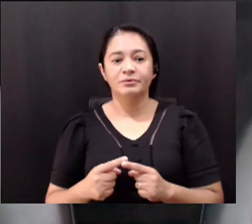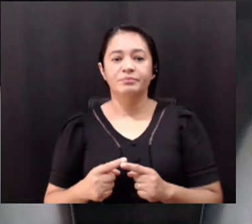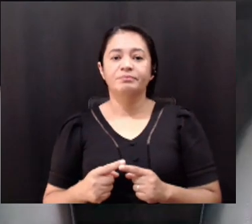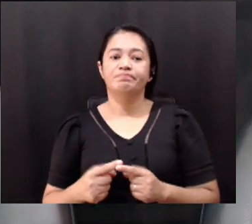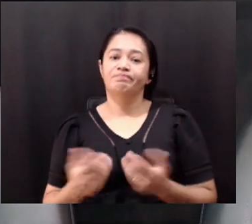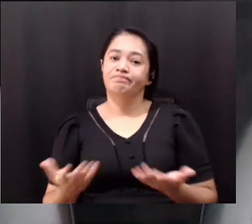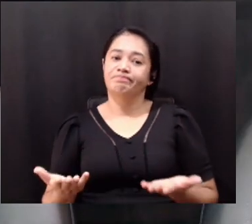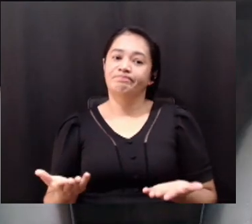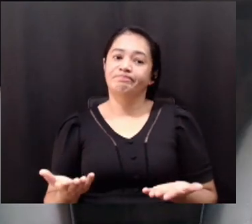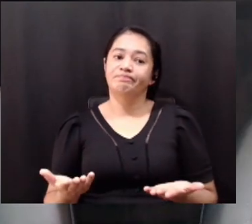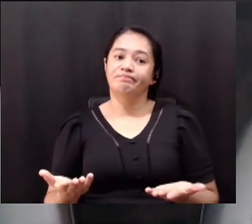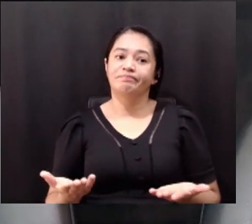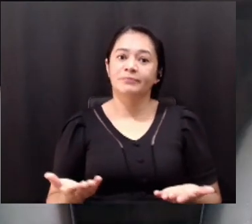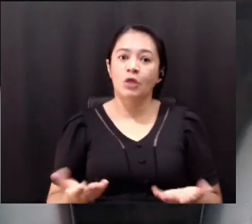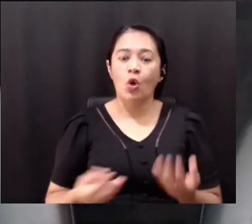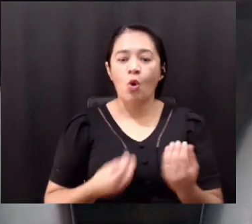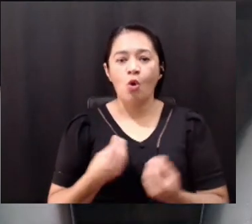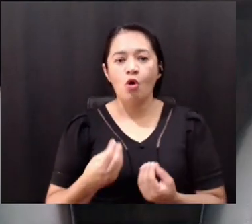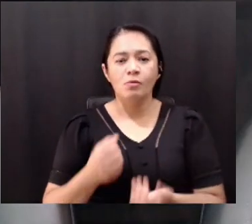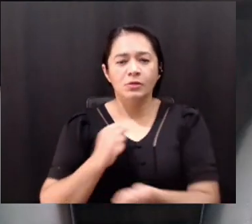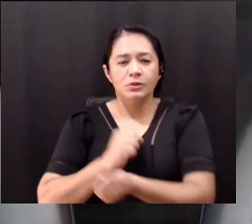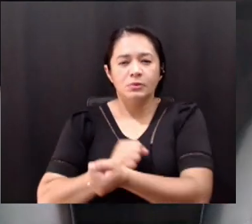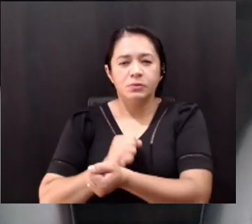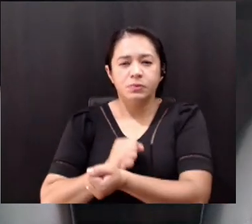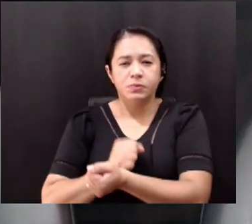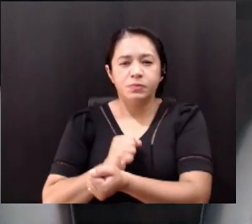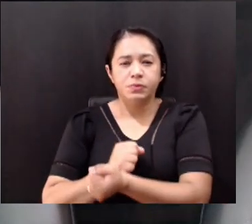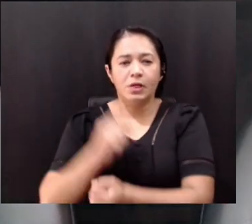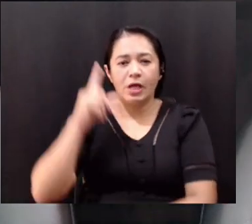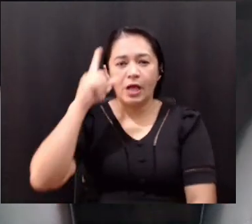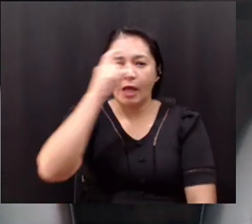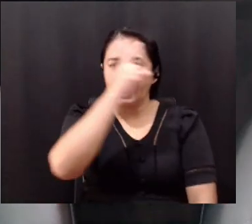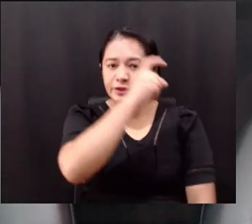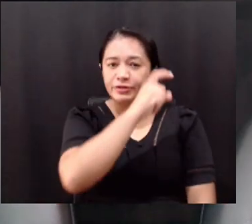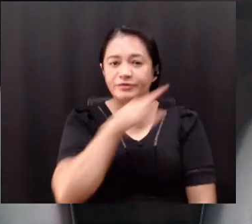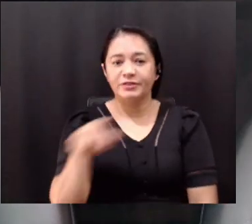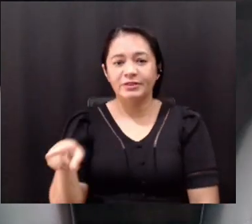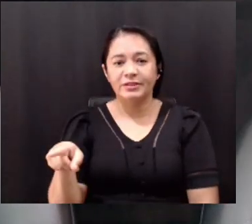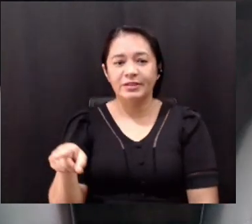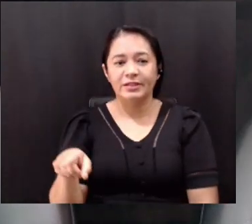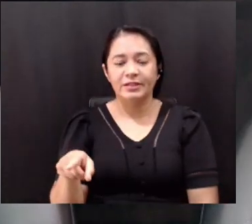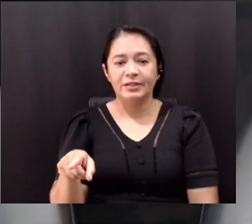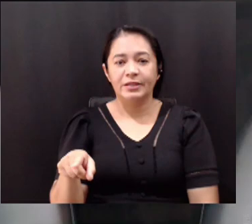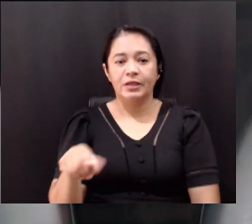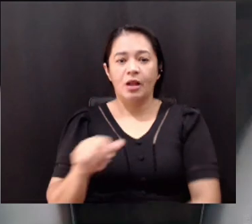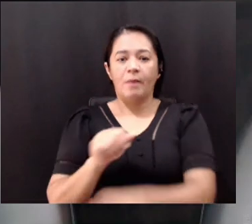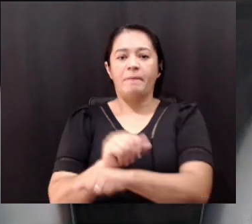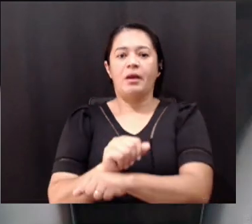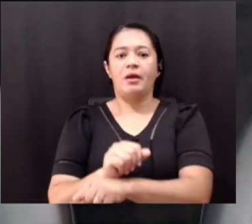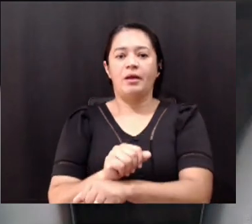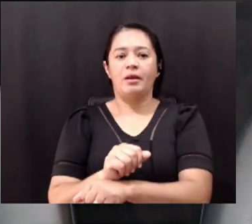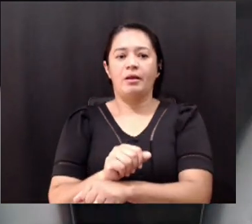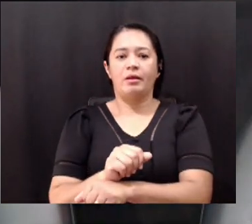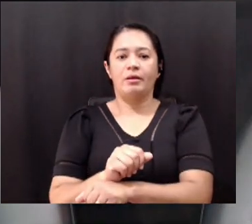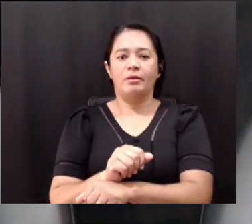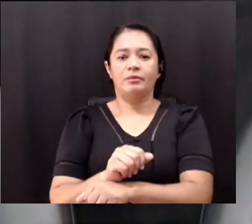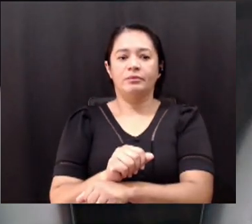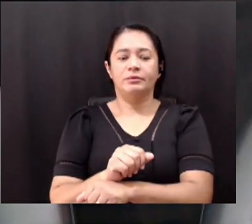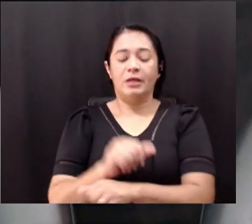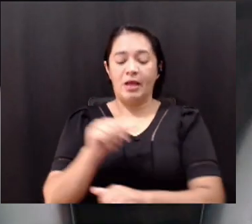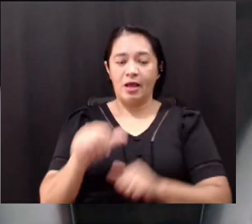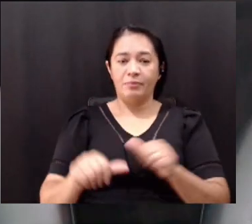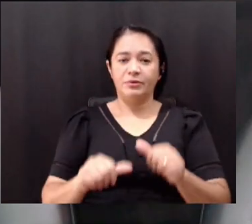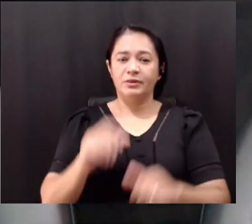Então, como é um vício, é muito difícil a pessoa ter esse freio. Então, essa mudança, ela leva um tempo para se